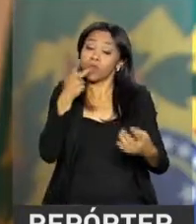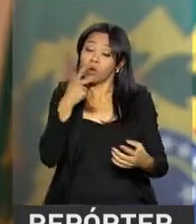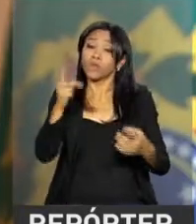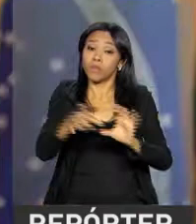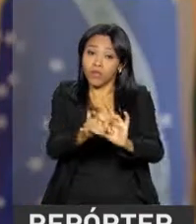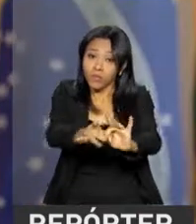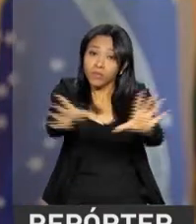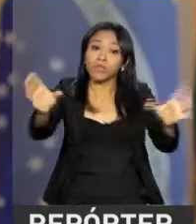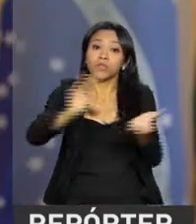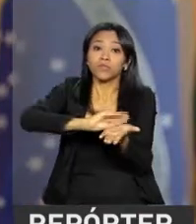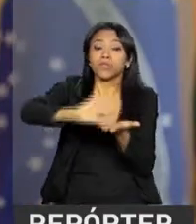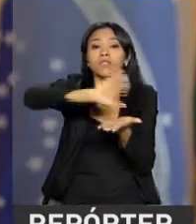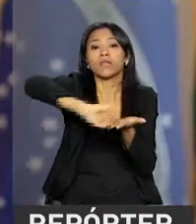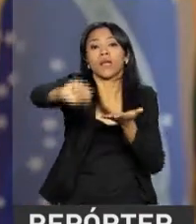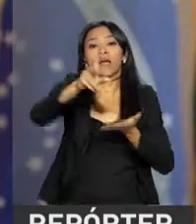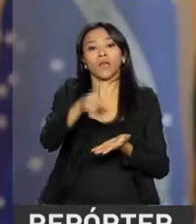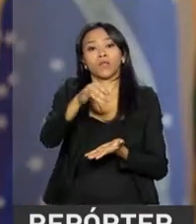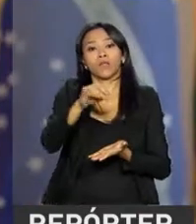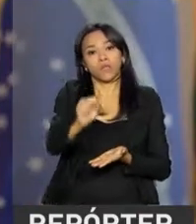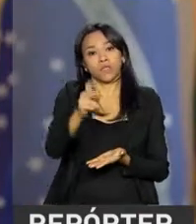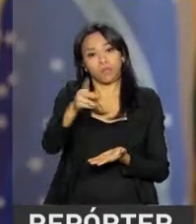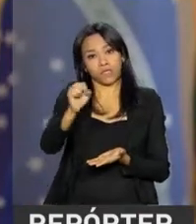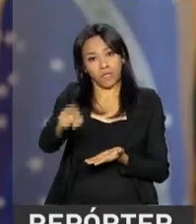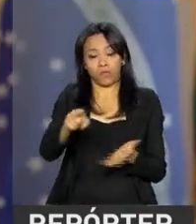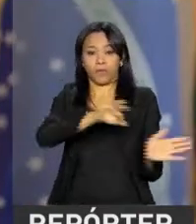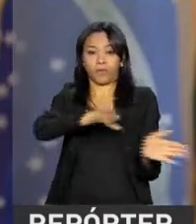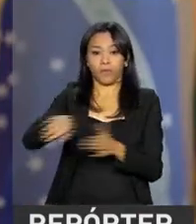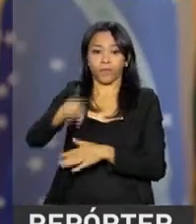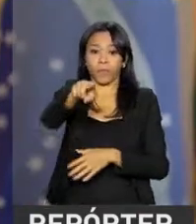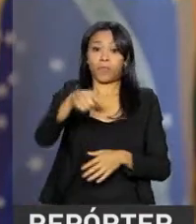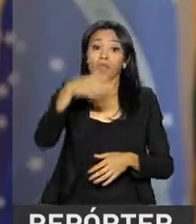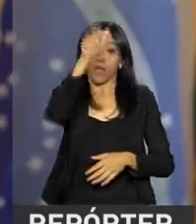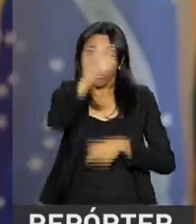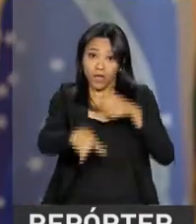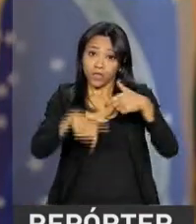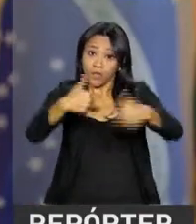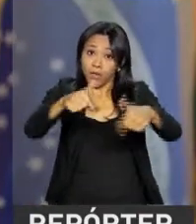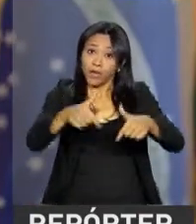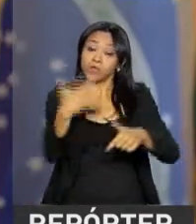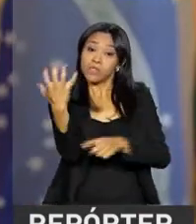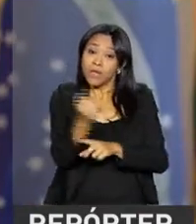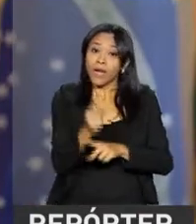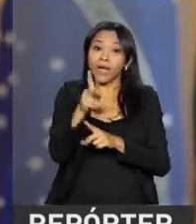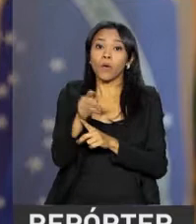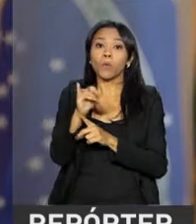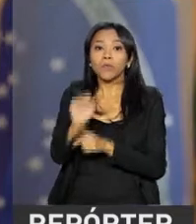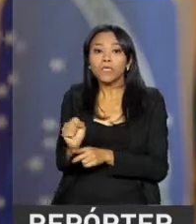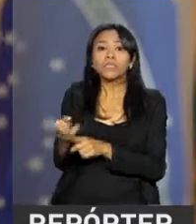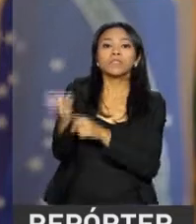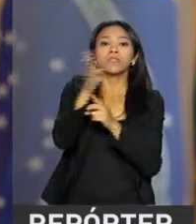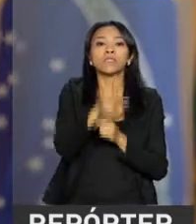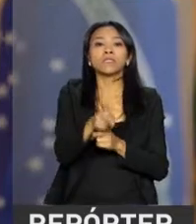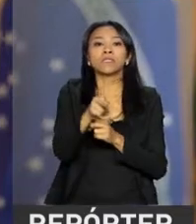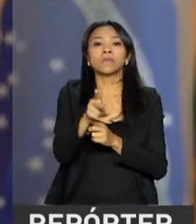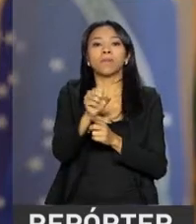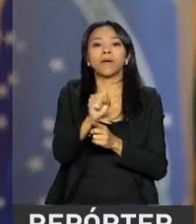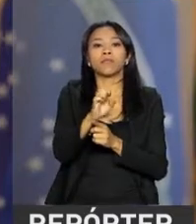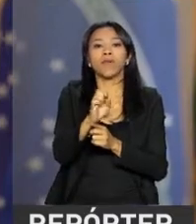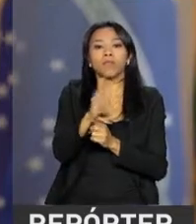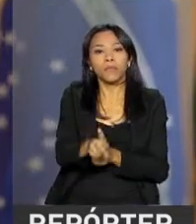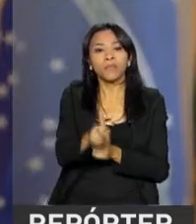pasep os trabalhadores sacaram as suas contas do pis pasep mais cedo